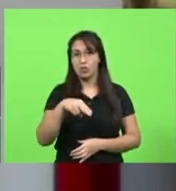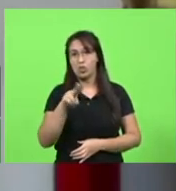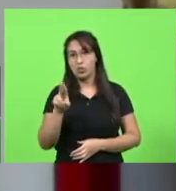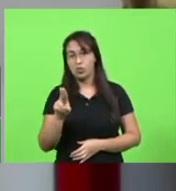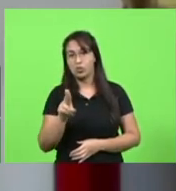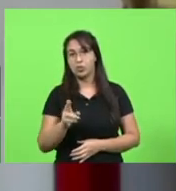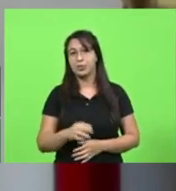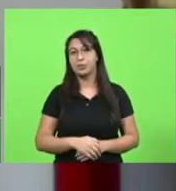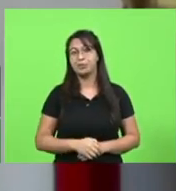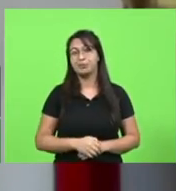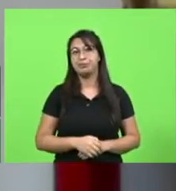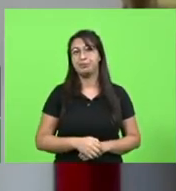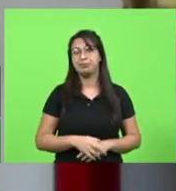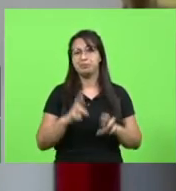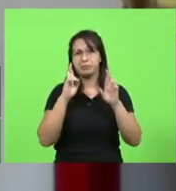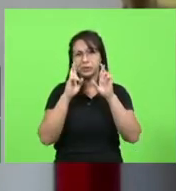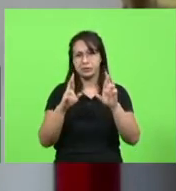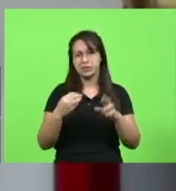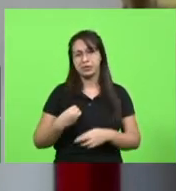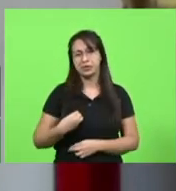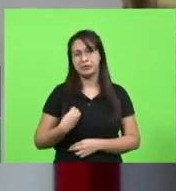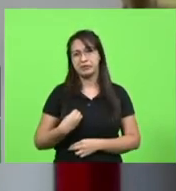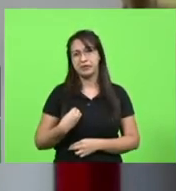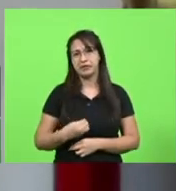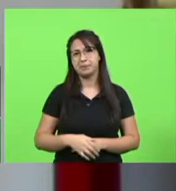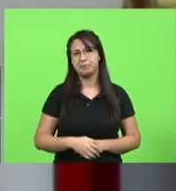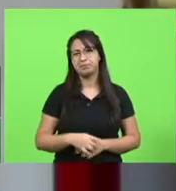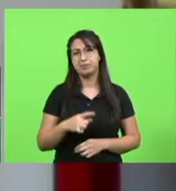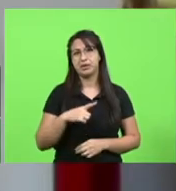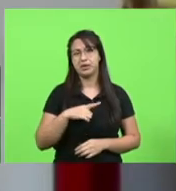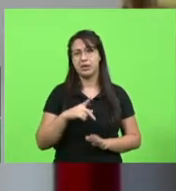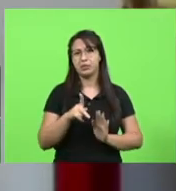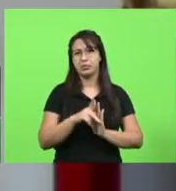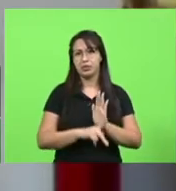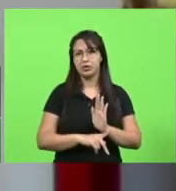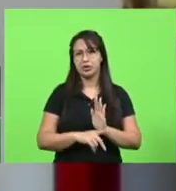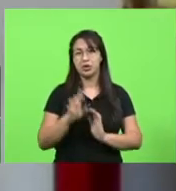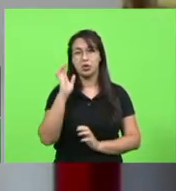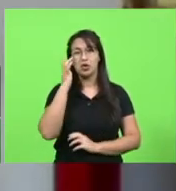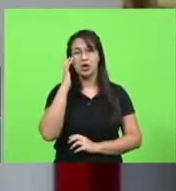E também tem um projeto que eu acho que é do deputado